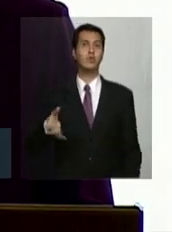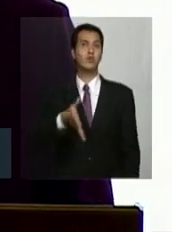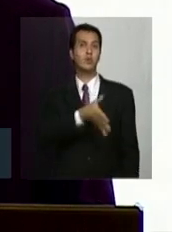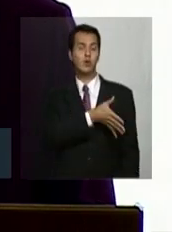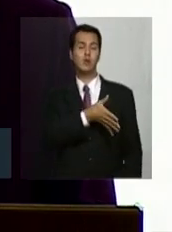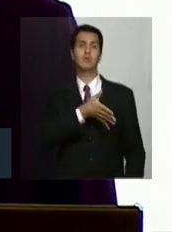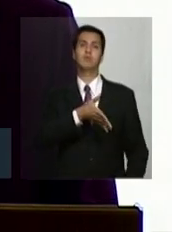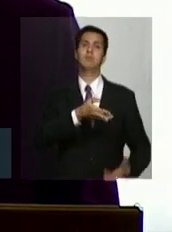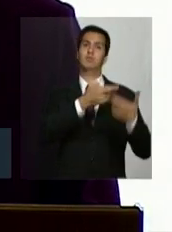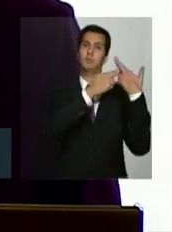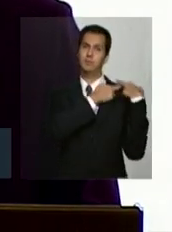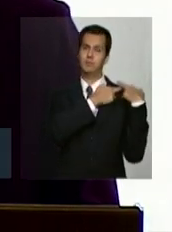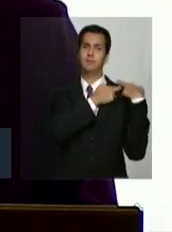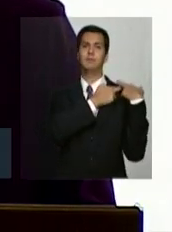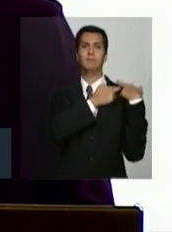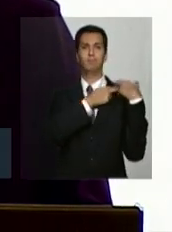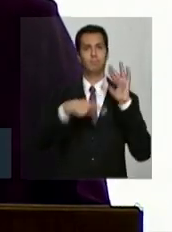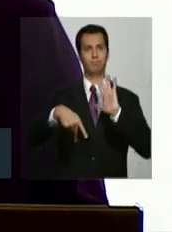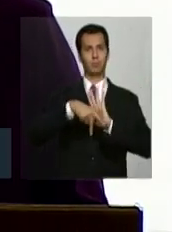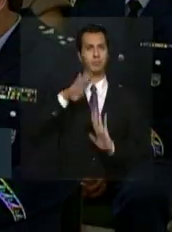às nossas Forças Armadas.